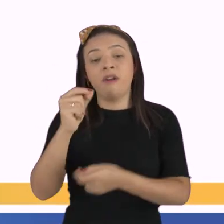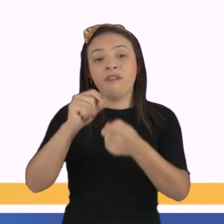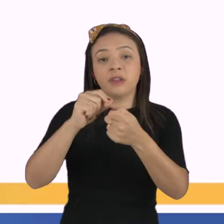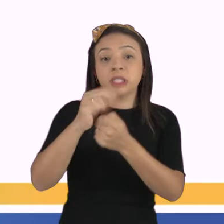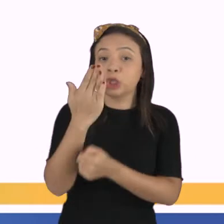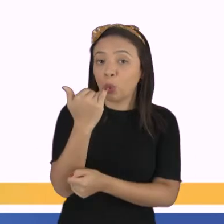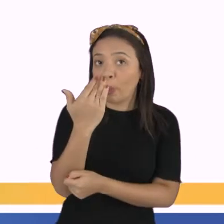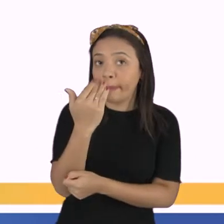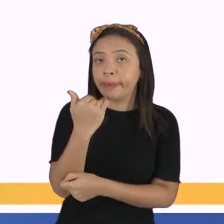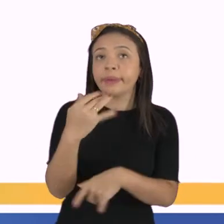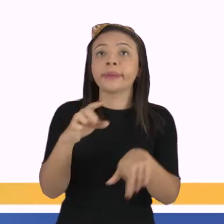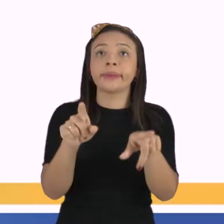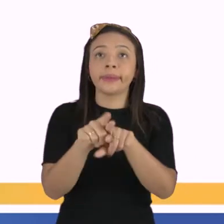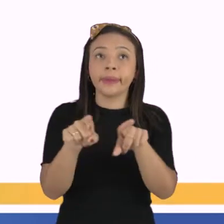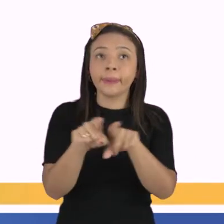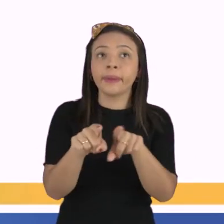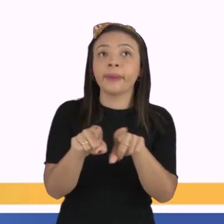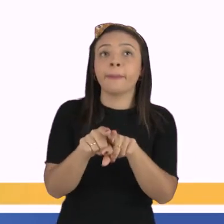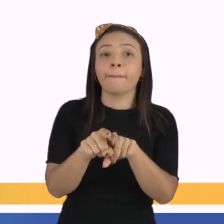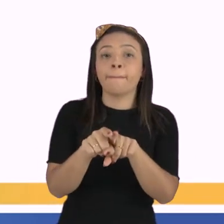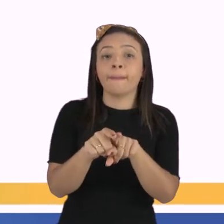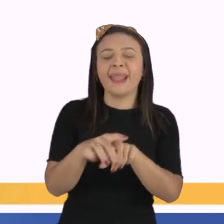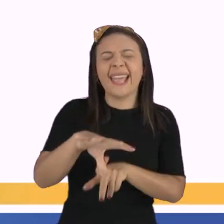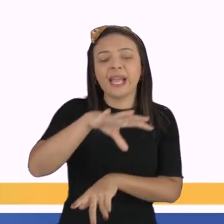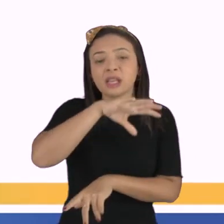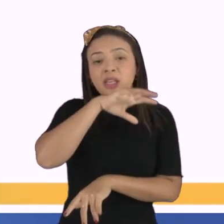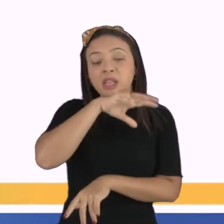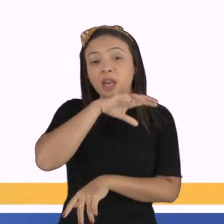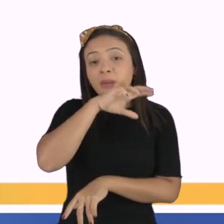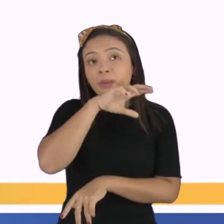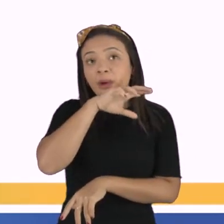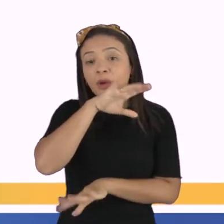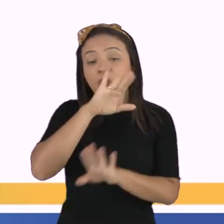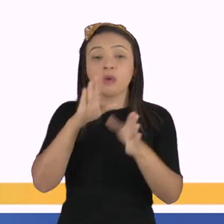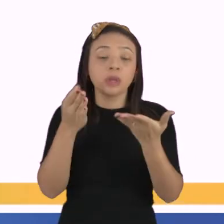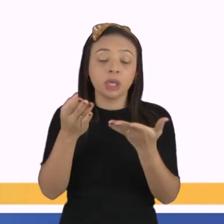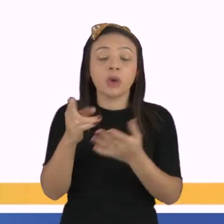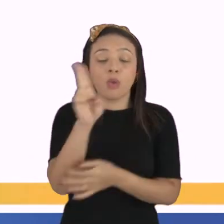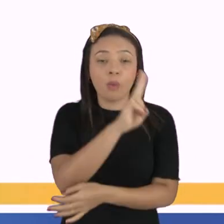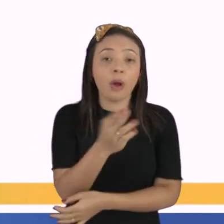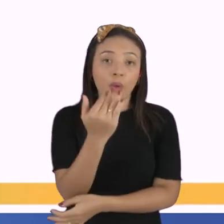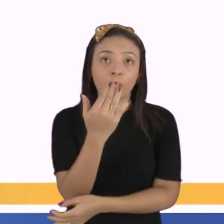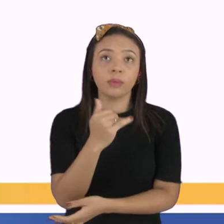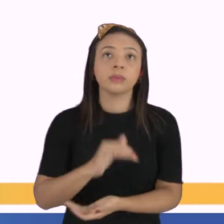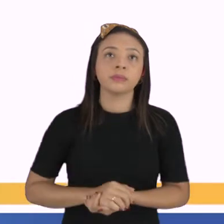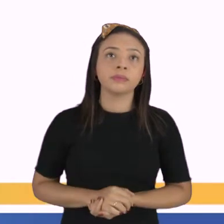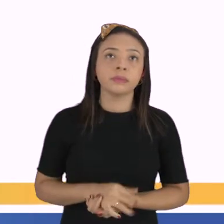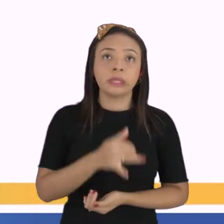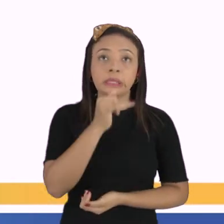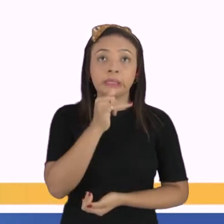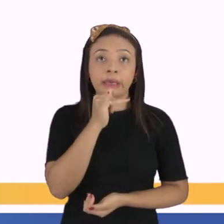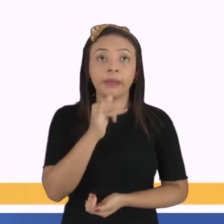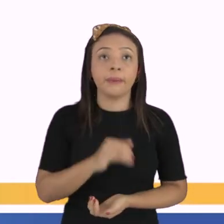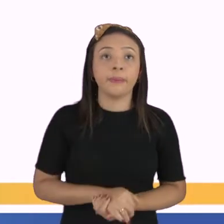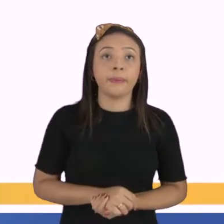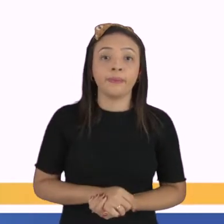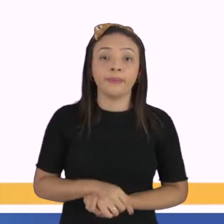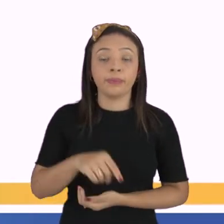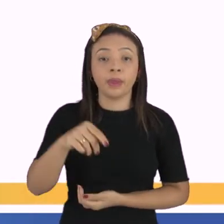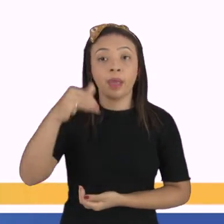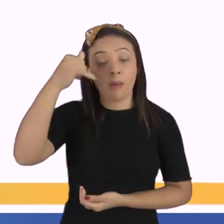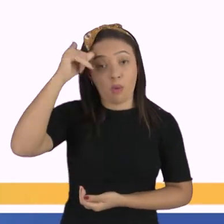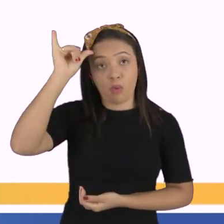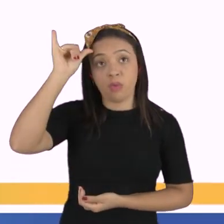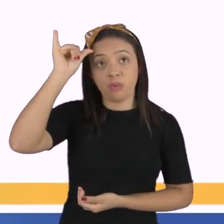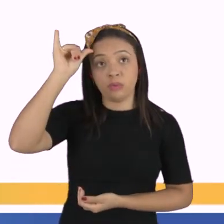alimentos e também de animais que são voltados para a alimentação, produtos cárneos. Por exemplo, aqui em